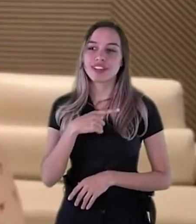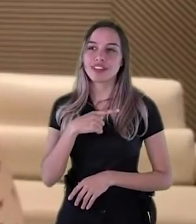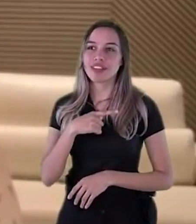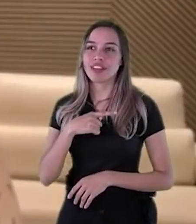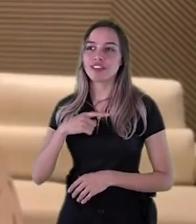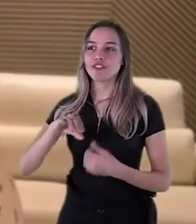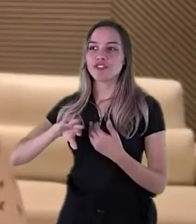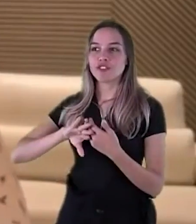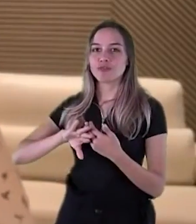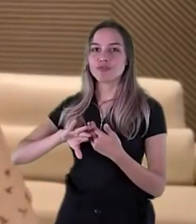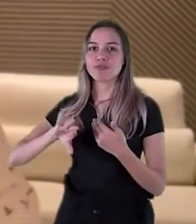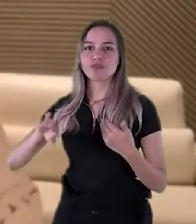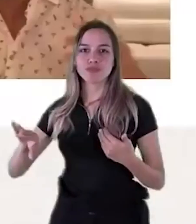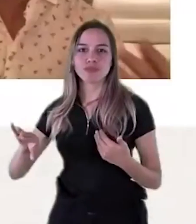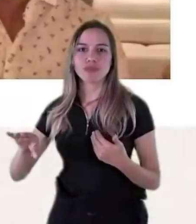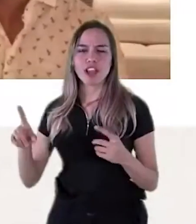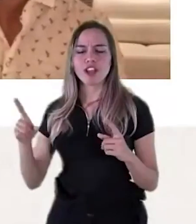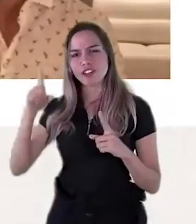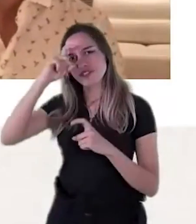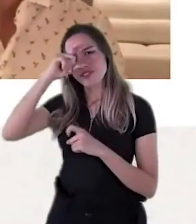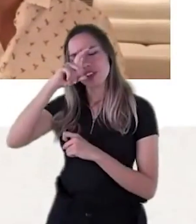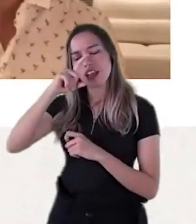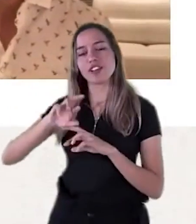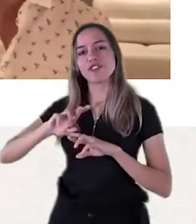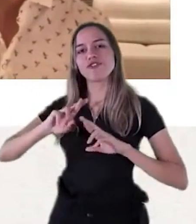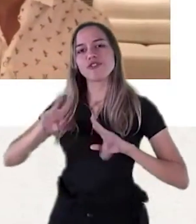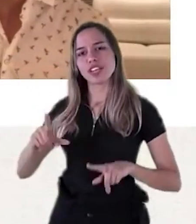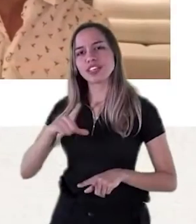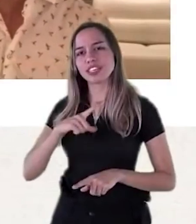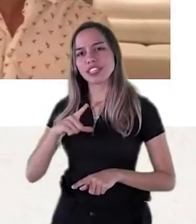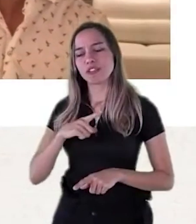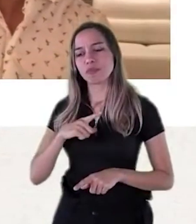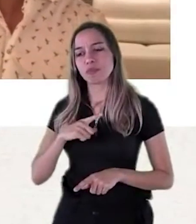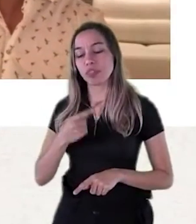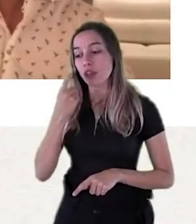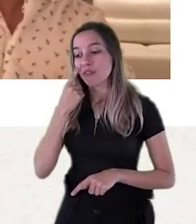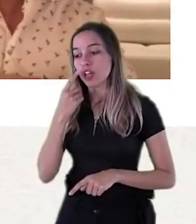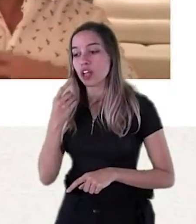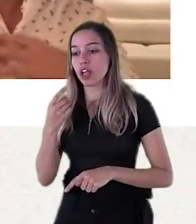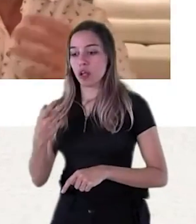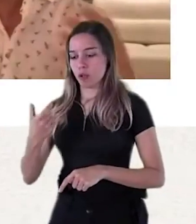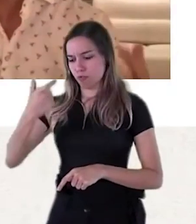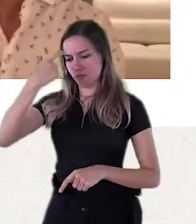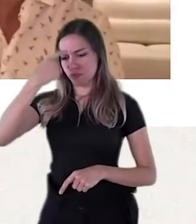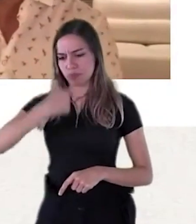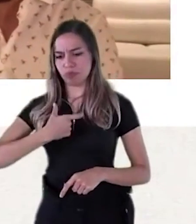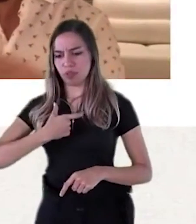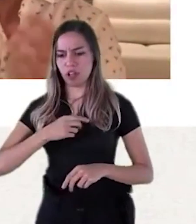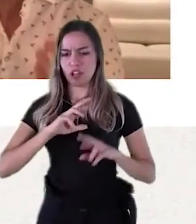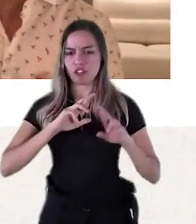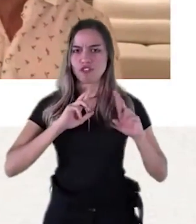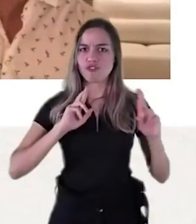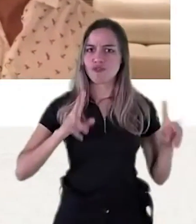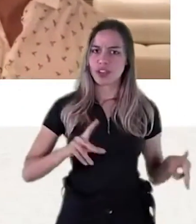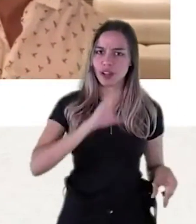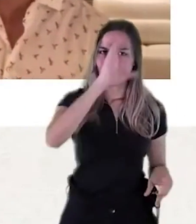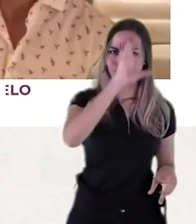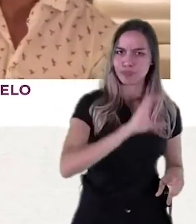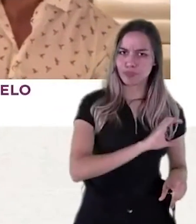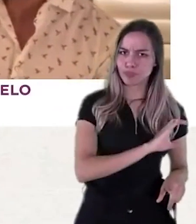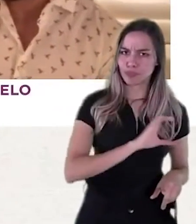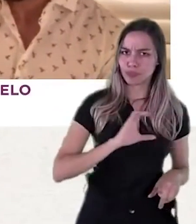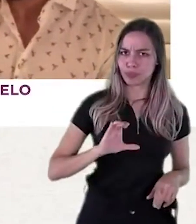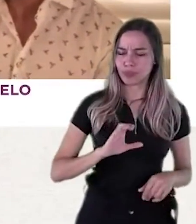que eu. Ele tem um entendimento do catolicismo, ele tem um entendimento da vida dos santos que é uma coisa